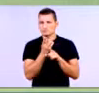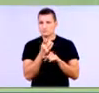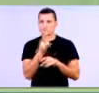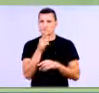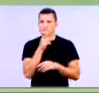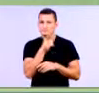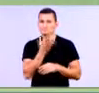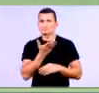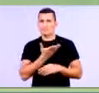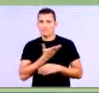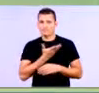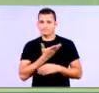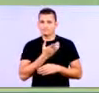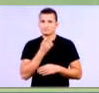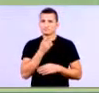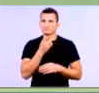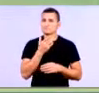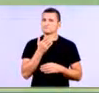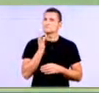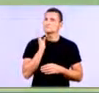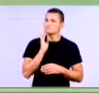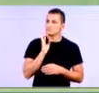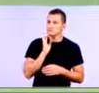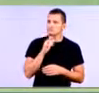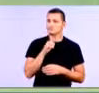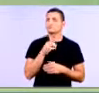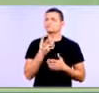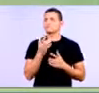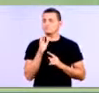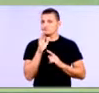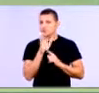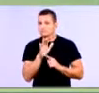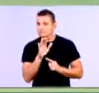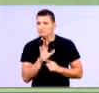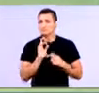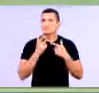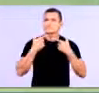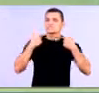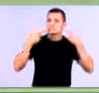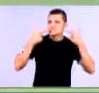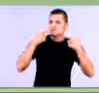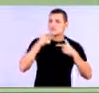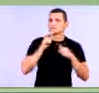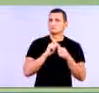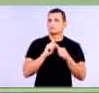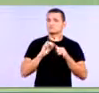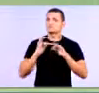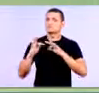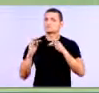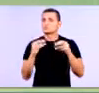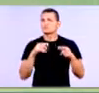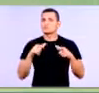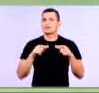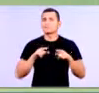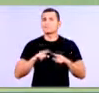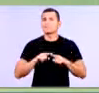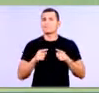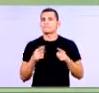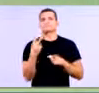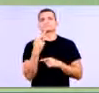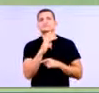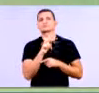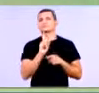aquele colega muito bacana. Ele é prestativo, sorridente, ele faz o trabalho de todo mundo, menos o dele. E